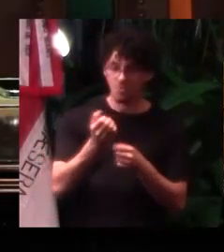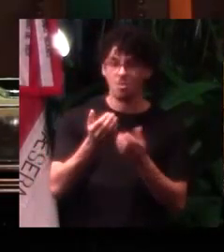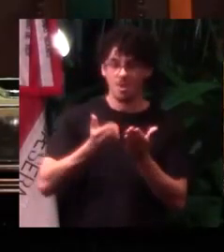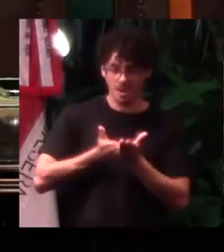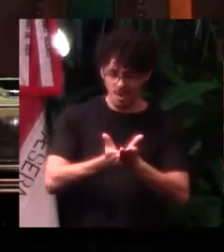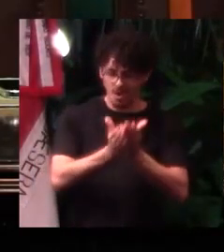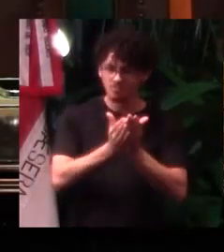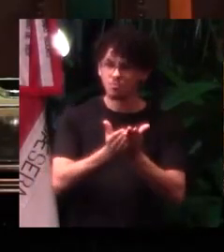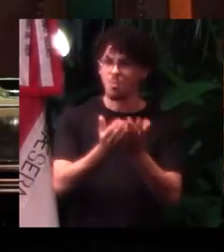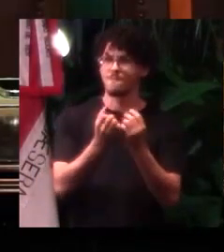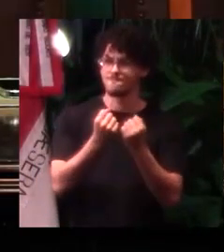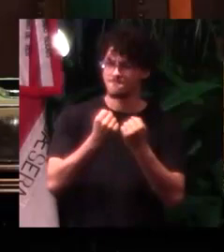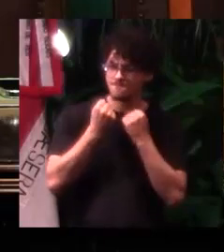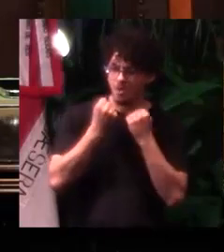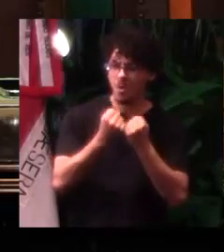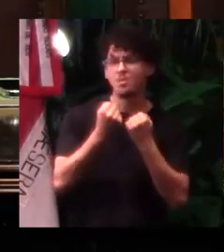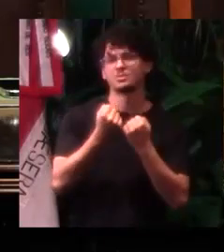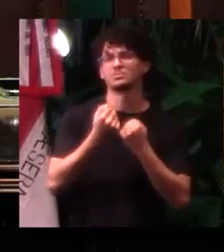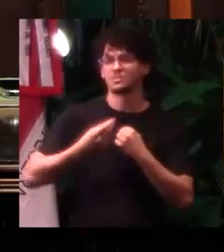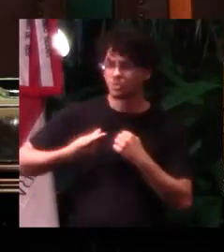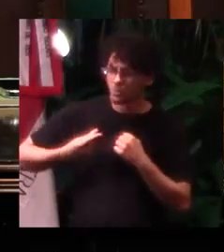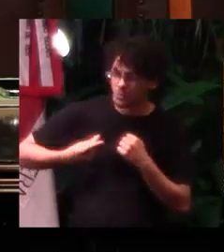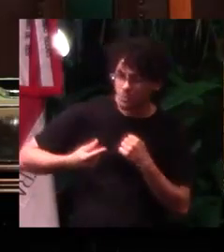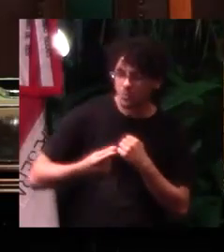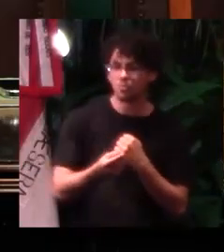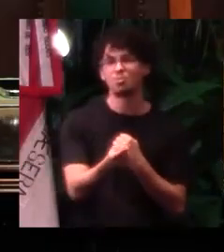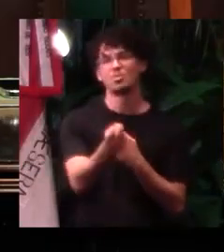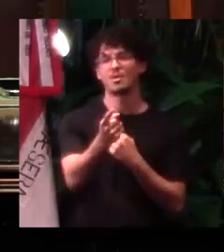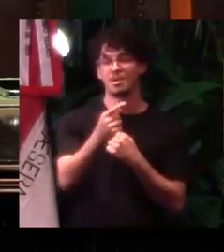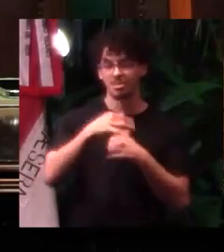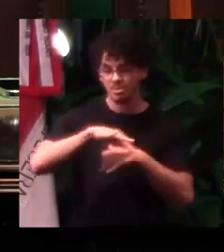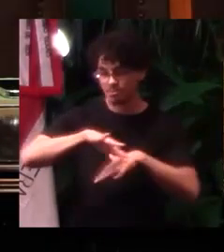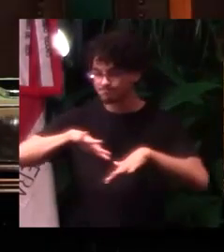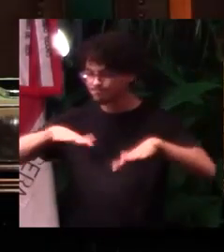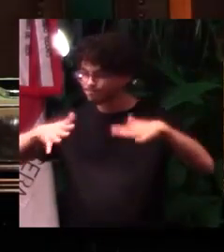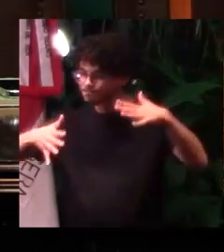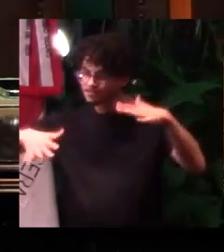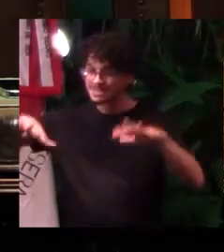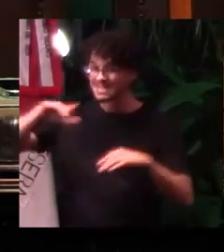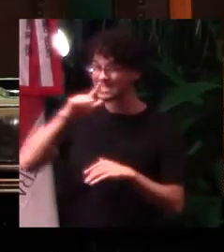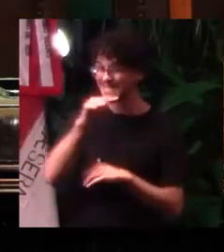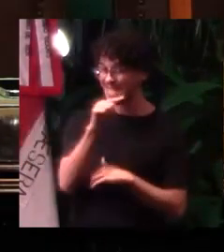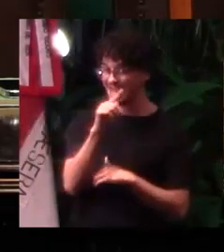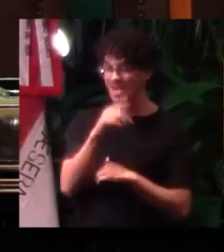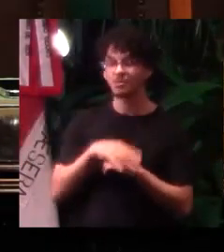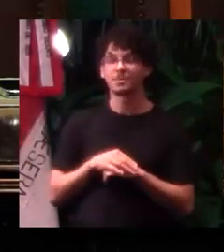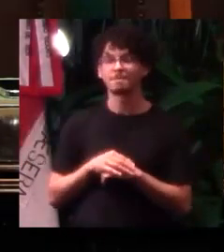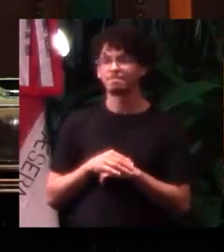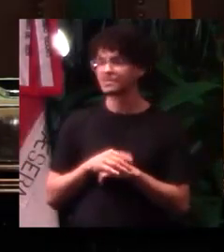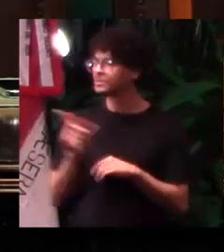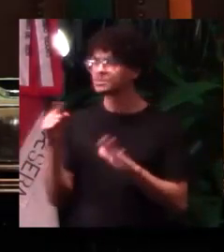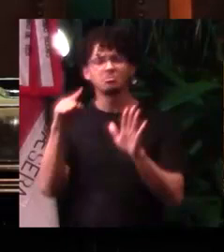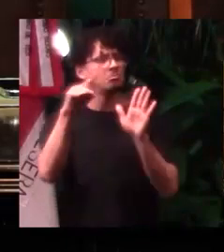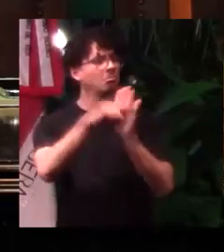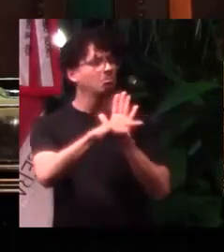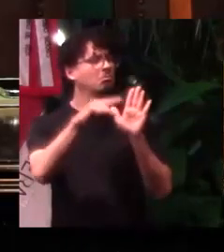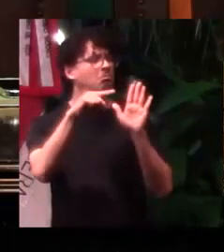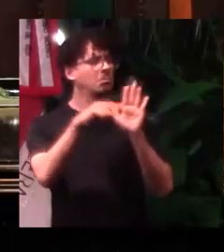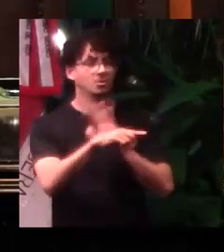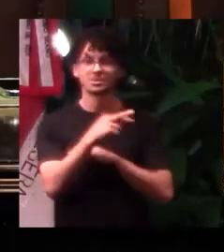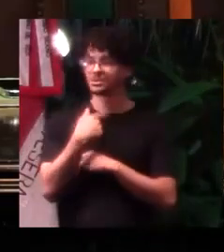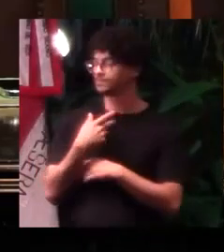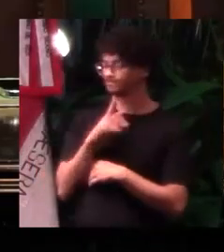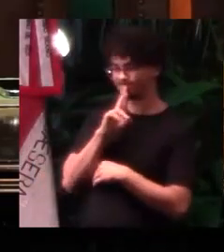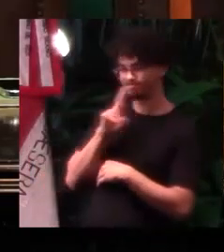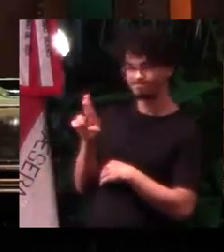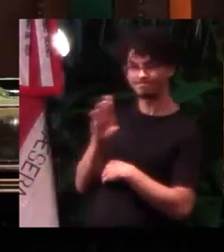muito resistente para durar muito tempo na água, né? E quando perguntado, nada diz, né? Essa passagem vai dizer muito